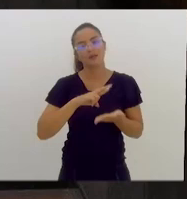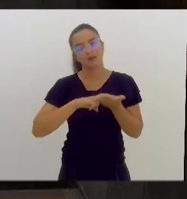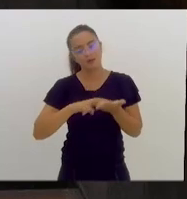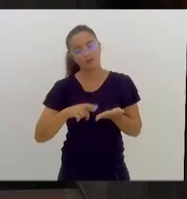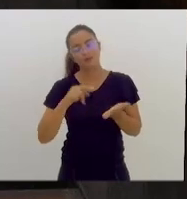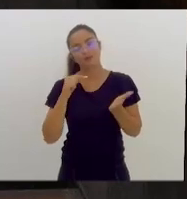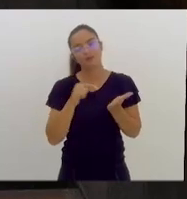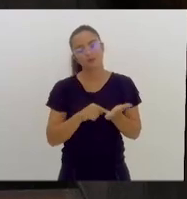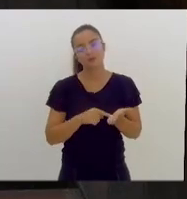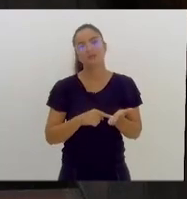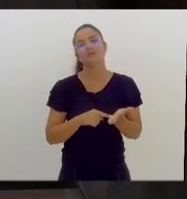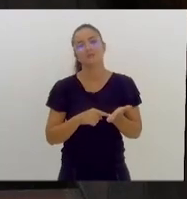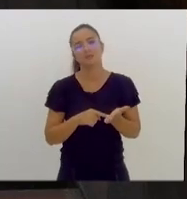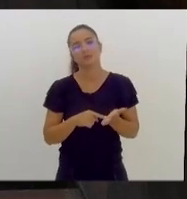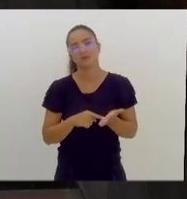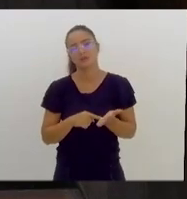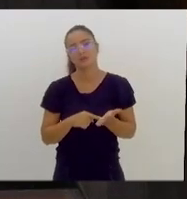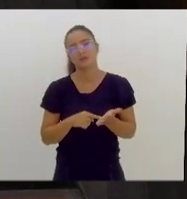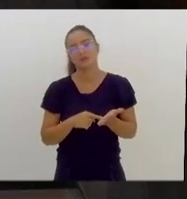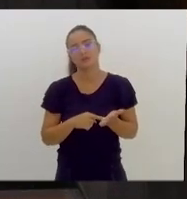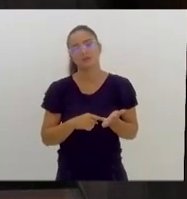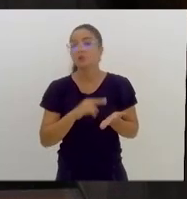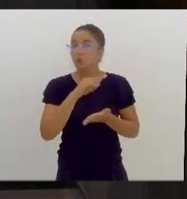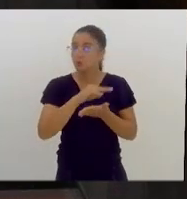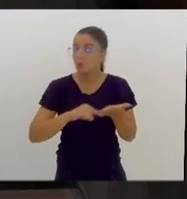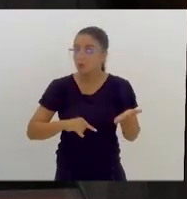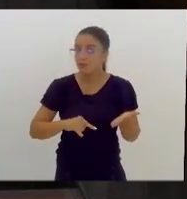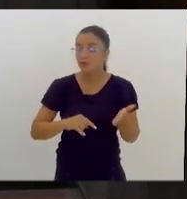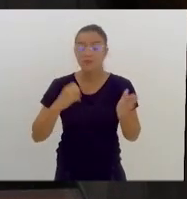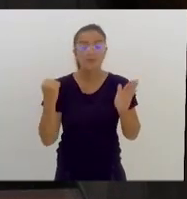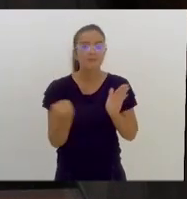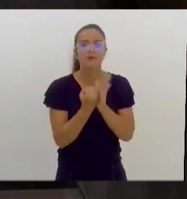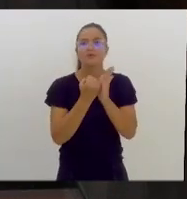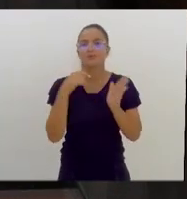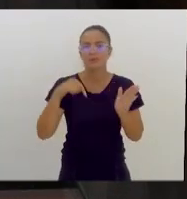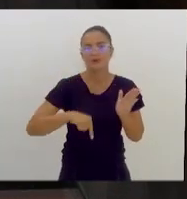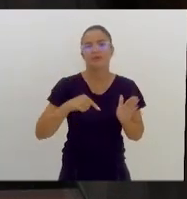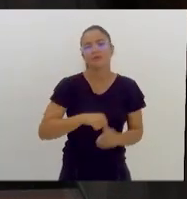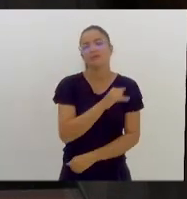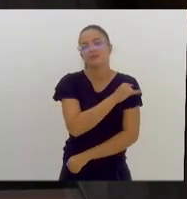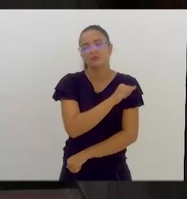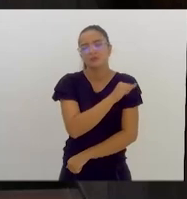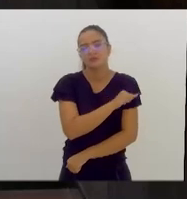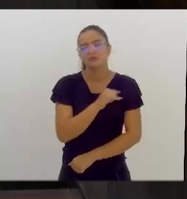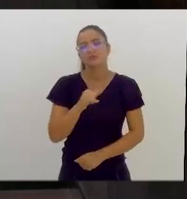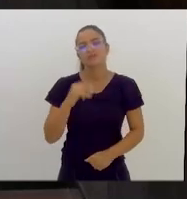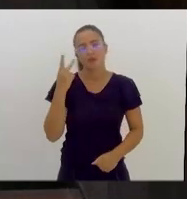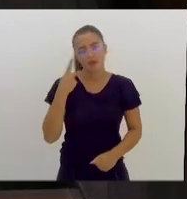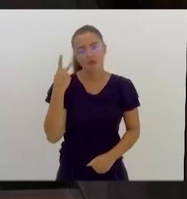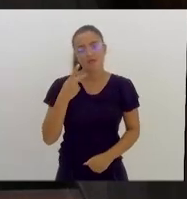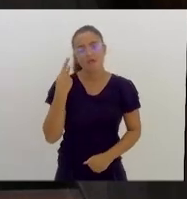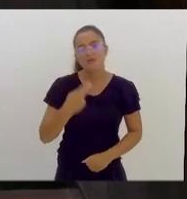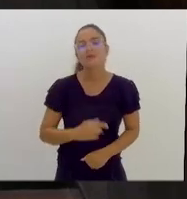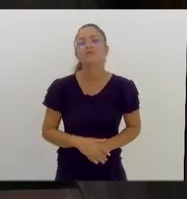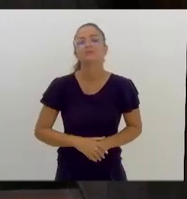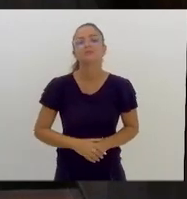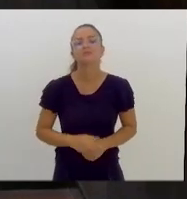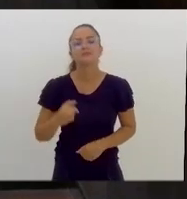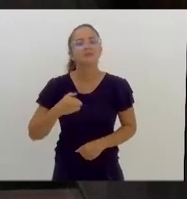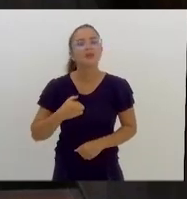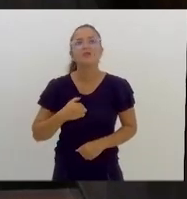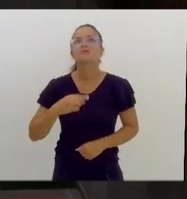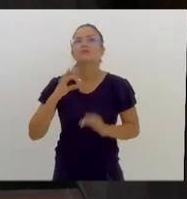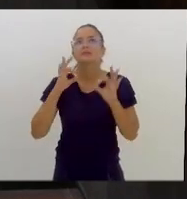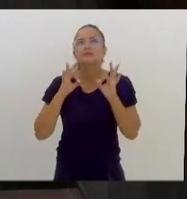a constituir um documento histórico no Parlamento Fluminense e que eu tenho a mais absoluta convicção que